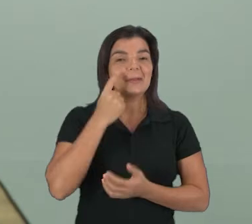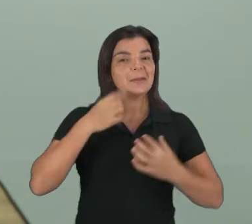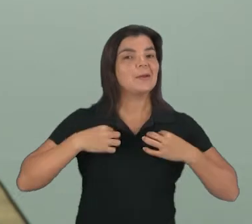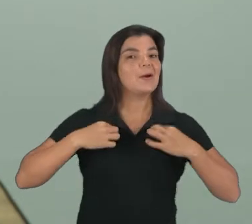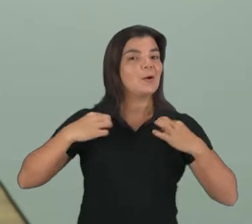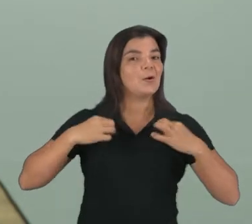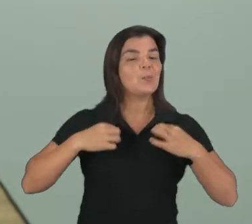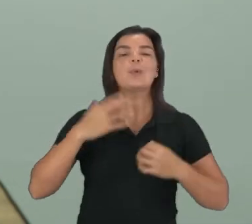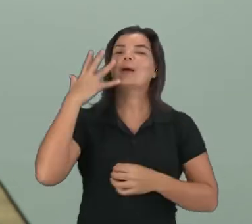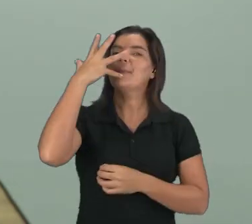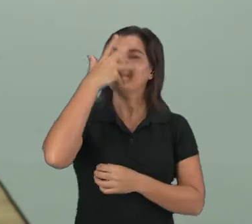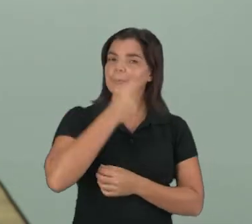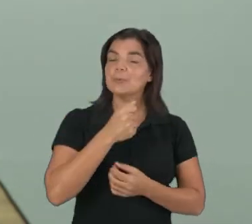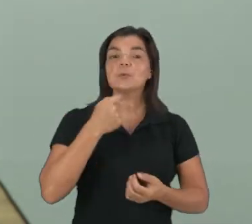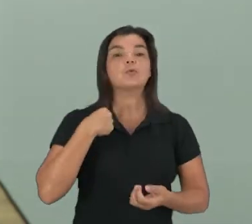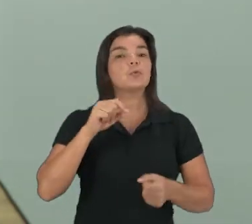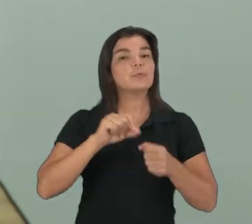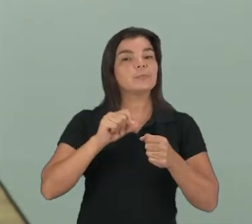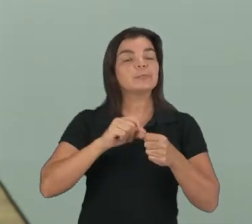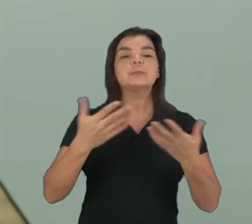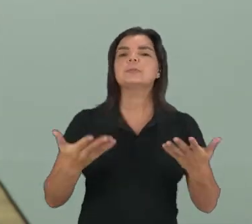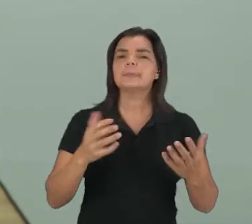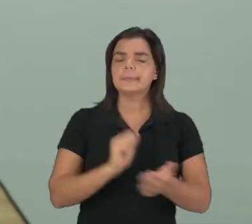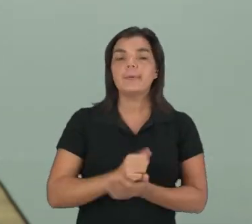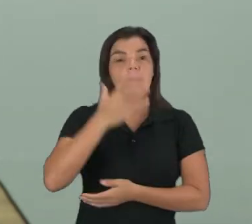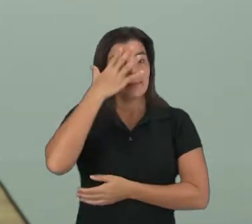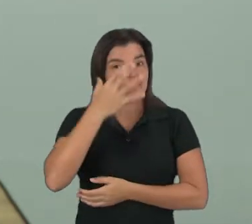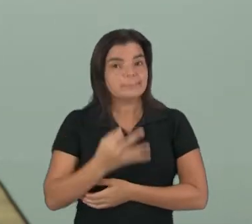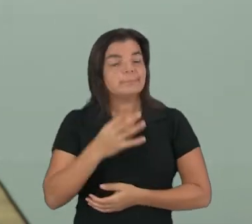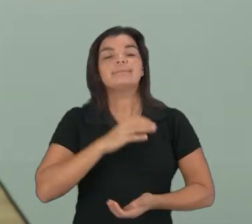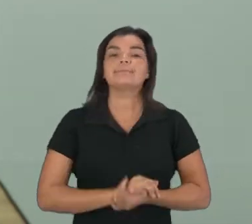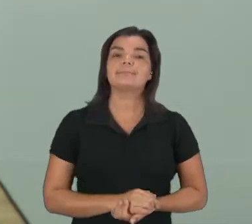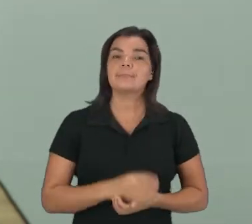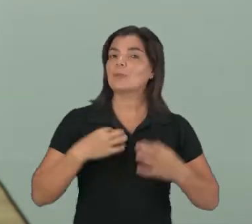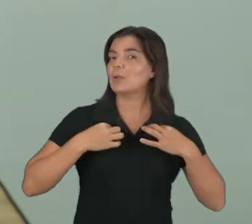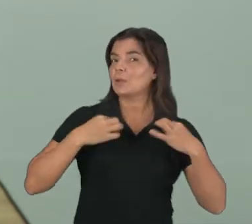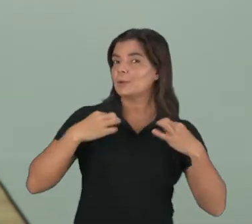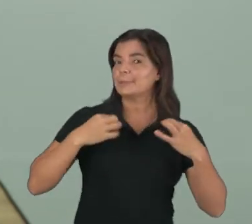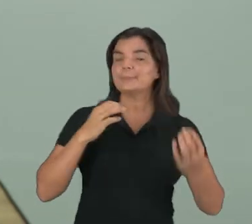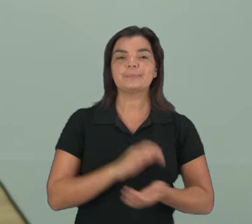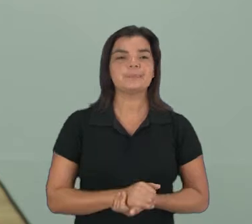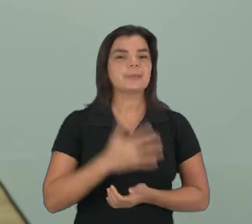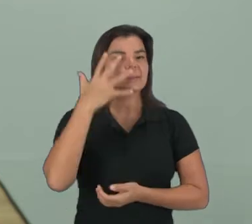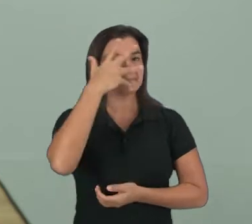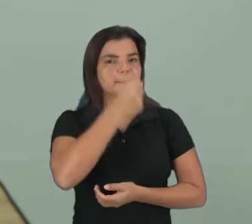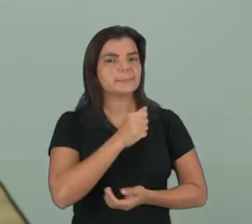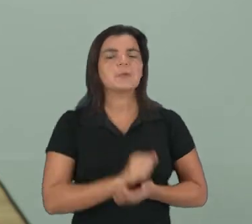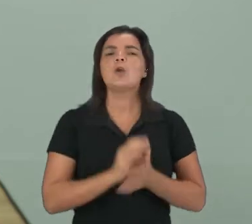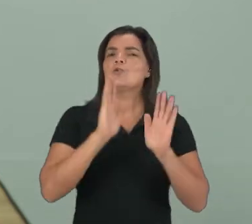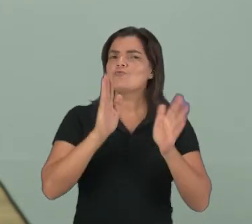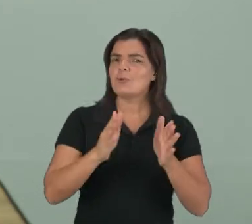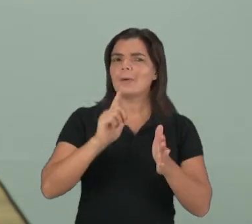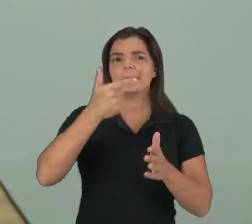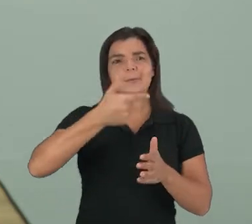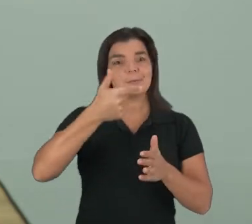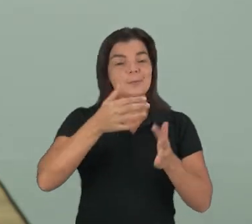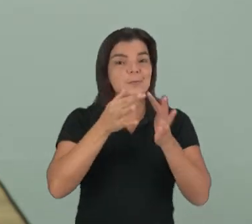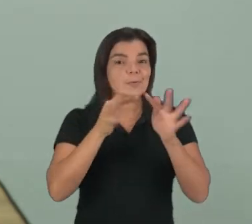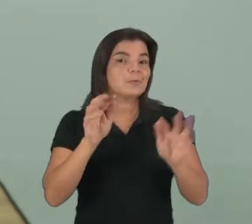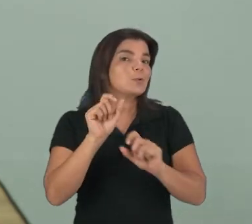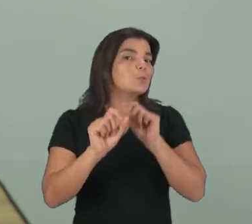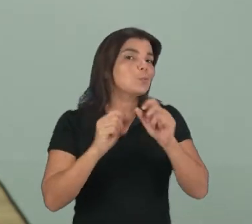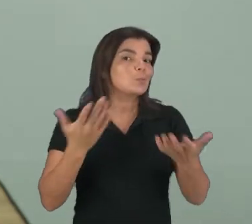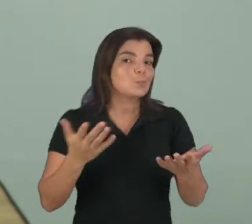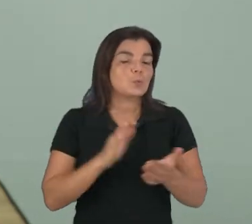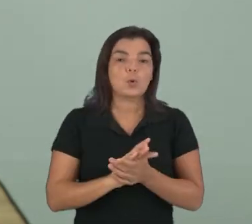roupa é muito bonita, eu estou fazendo uma afirmação. Aquela roupa é bonita. Já na segunda frase, fala-se